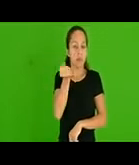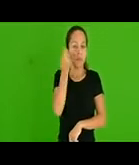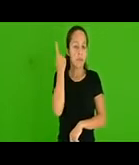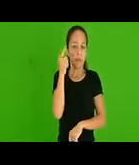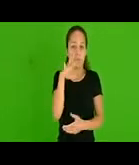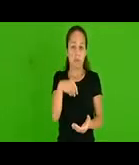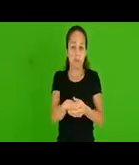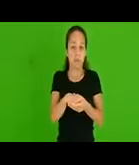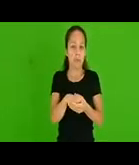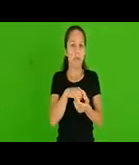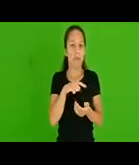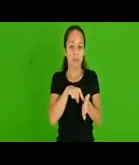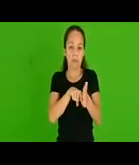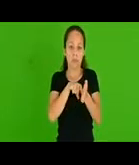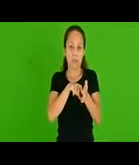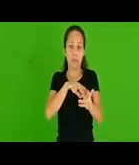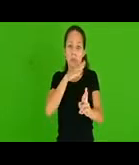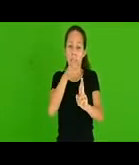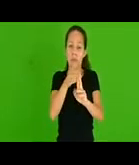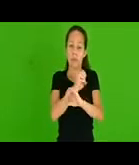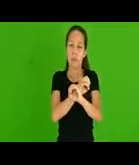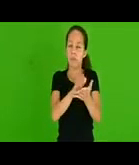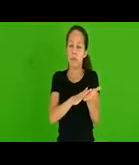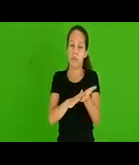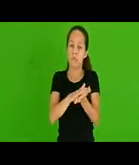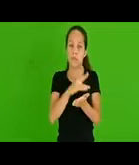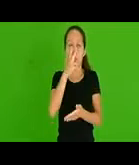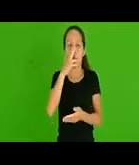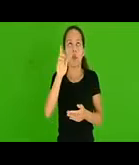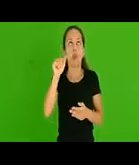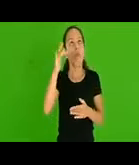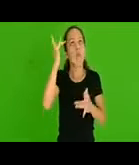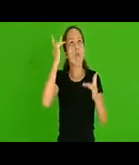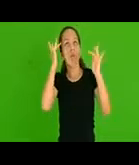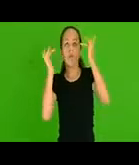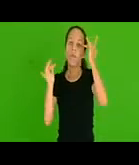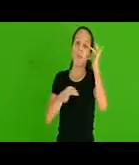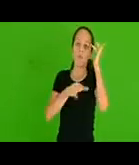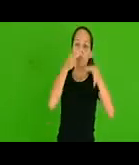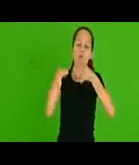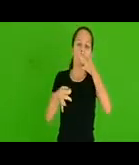em pesquisa, são achismos, no meu ponto de vista, né? E,